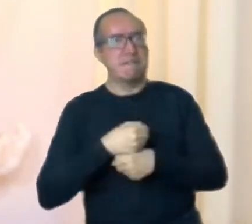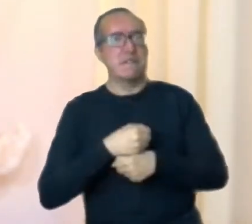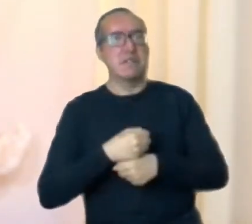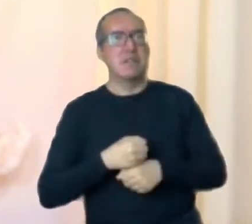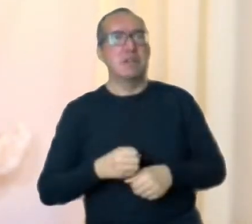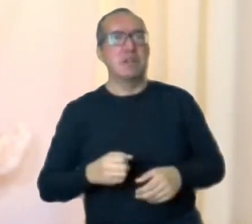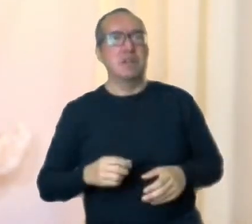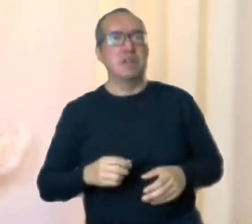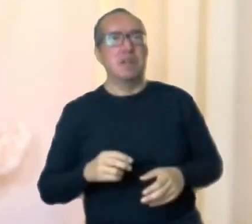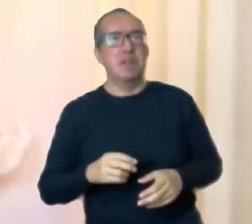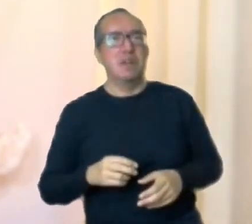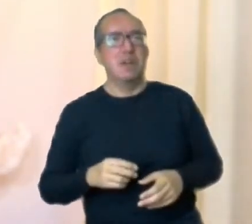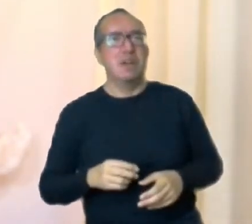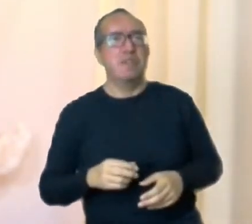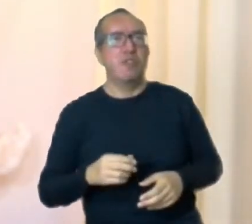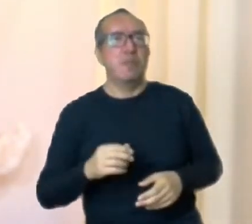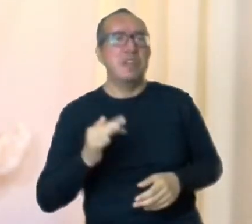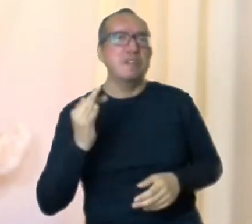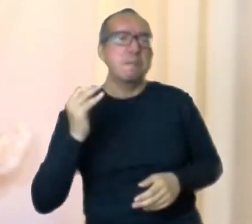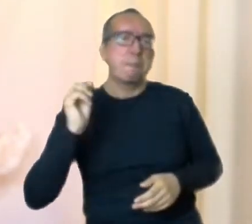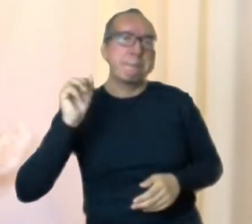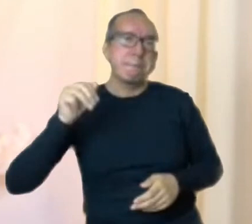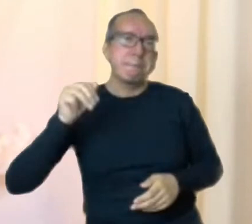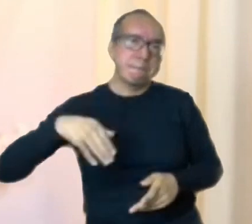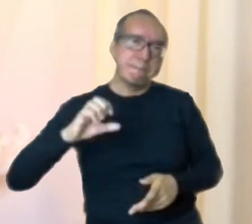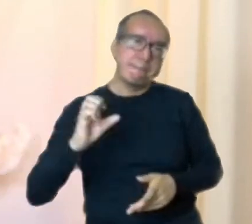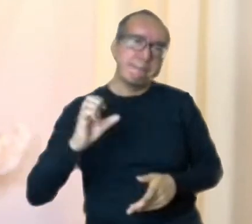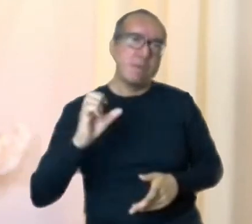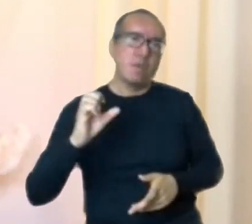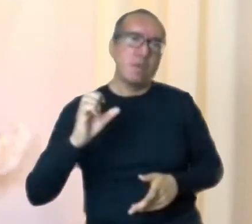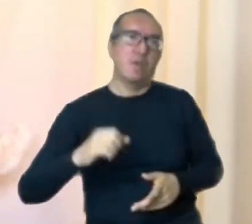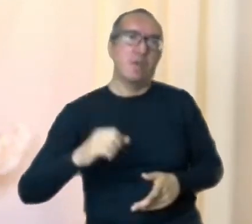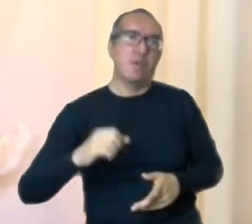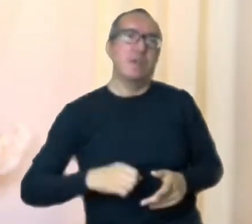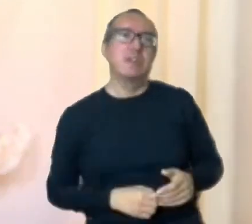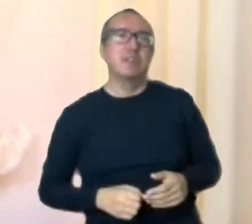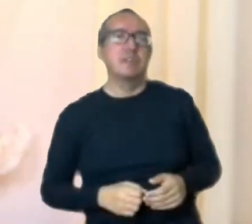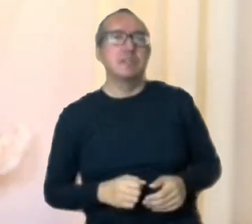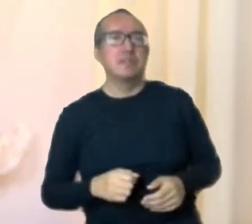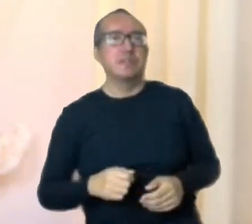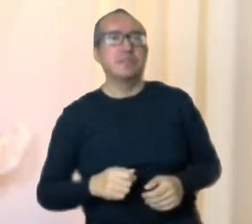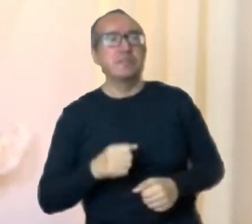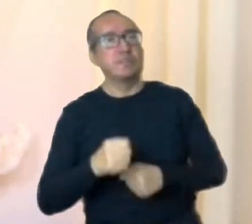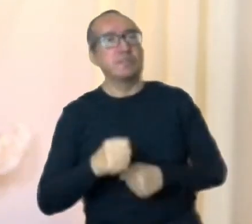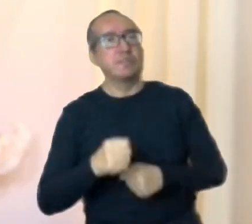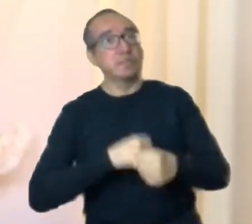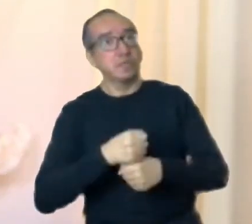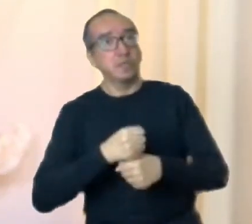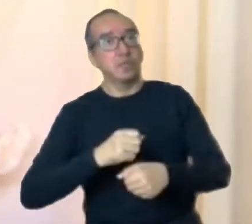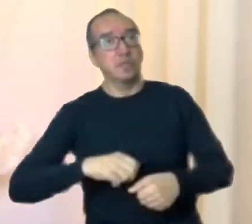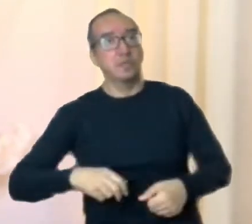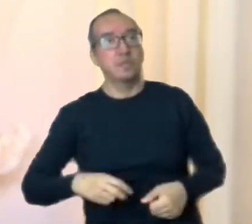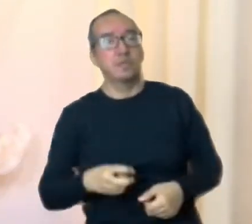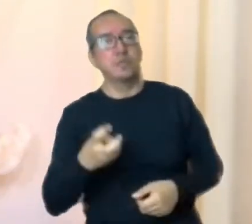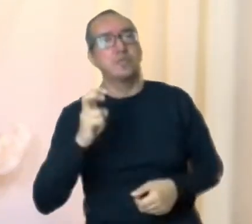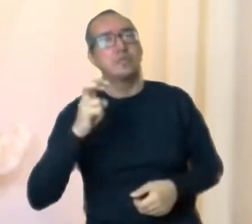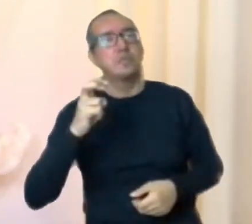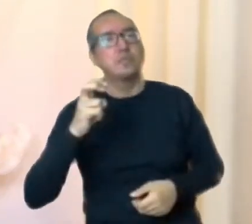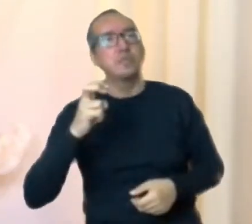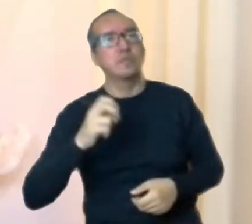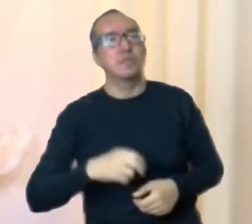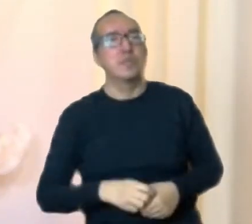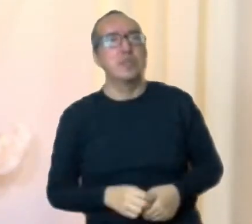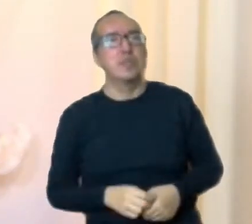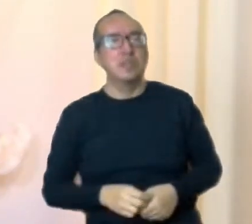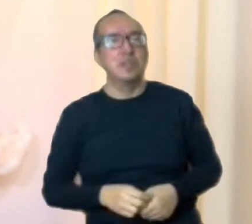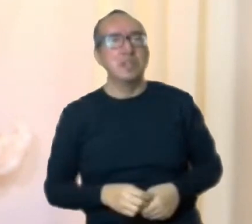2015. Irmãos, prestem atenção nesses dados. Segundo a ONU, a cada 3 segundos uma pessoa morre